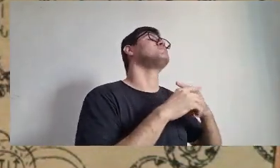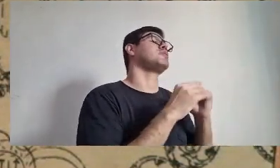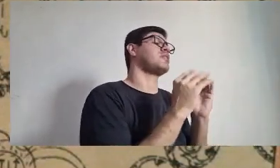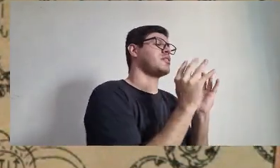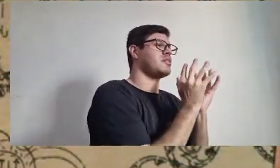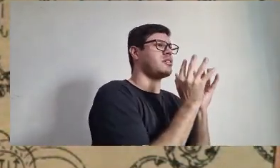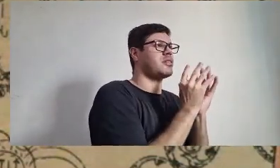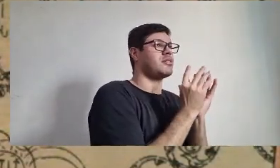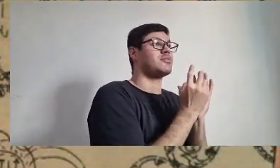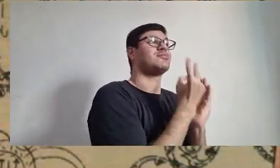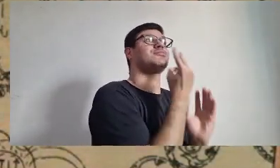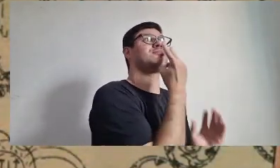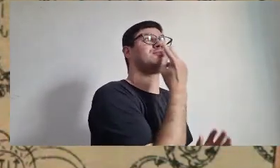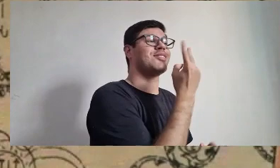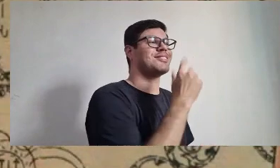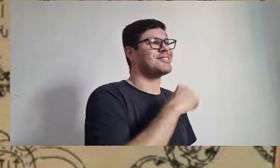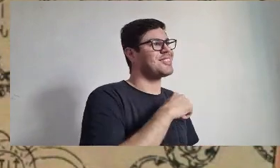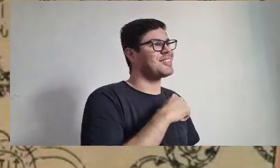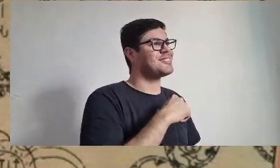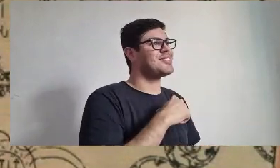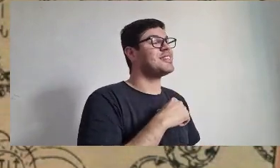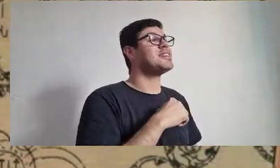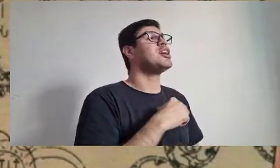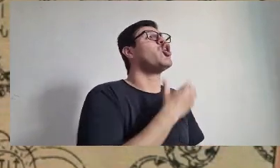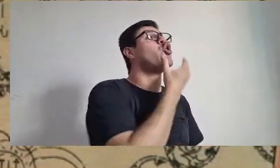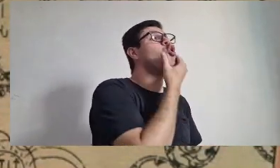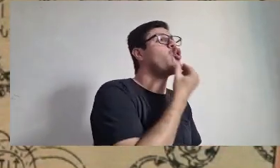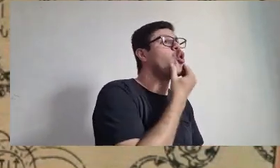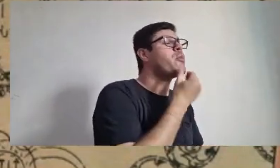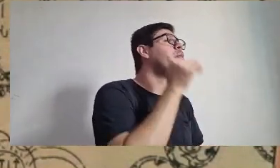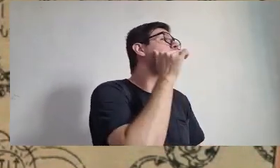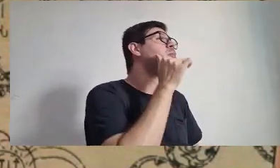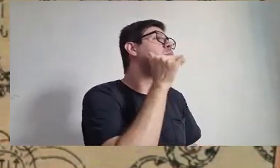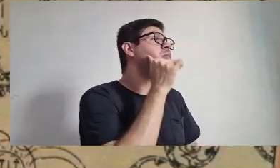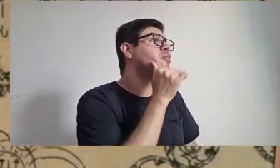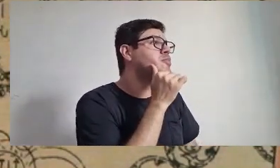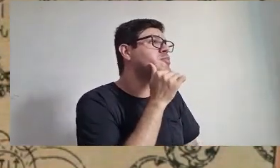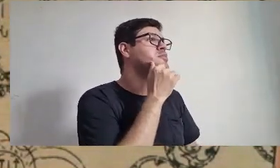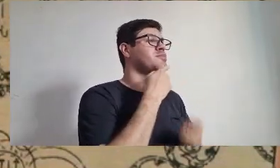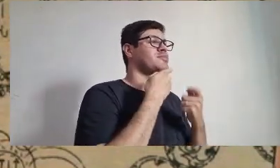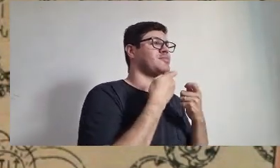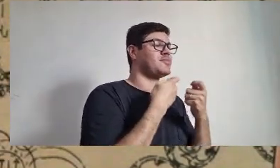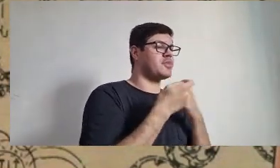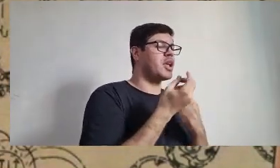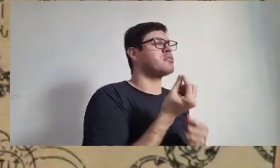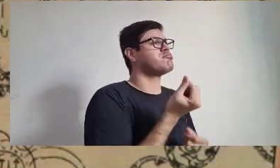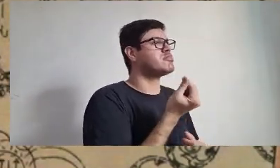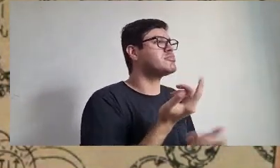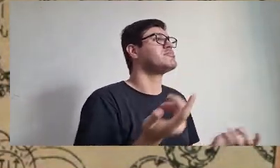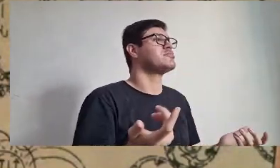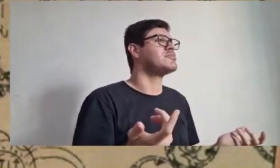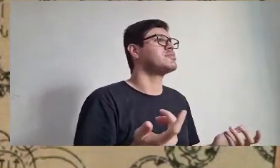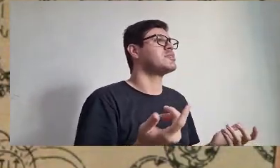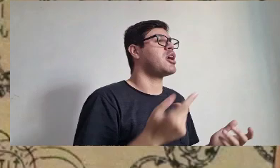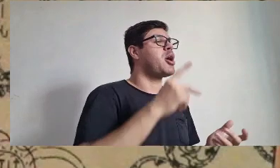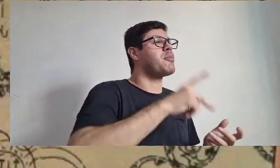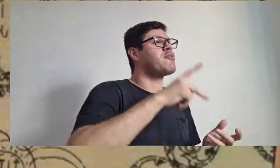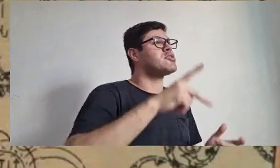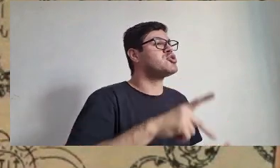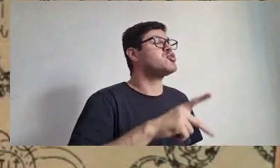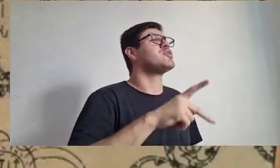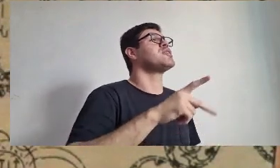professores, reunião de homens e mulheres de negócio. São professores, ela é professora